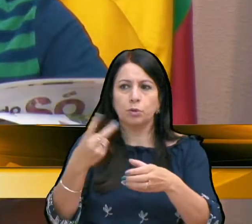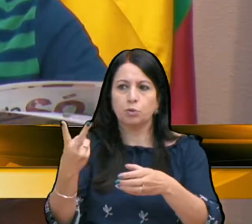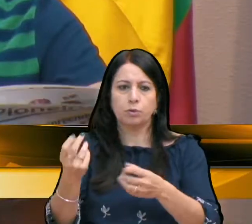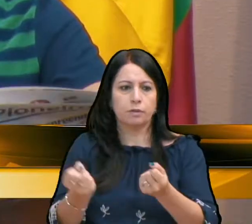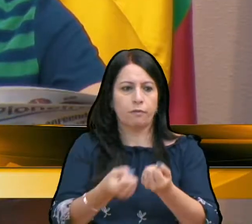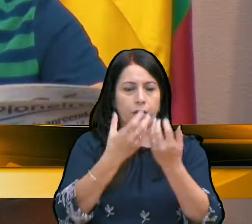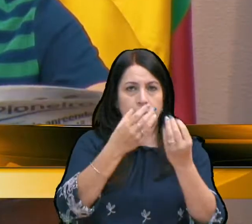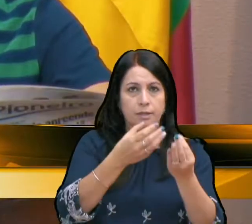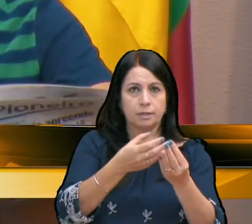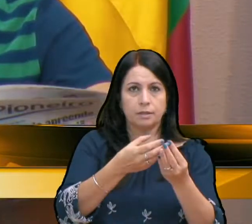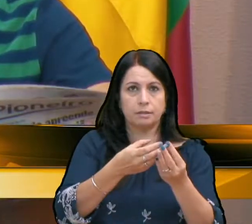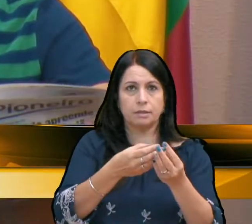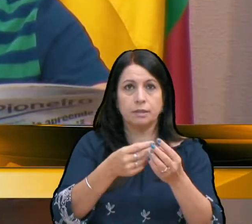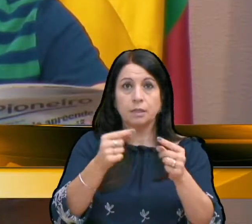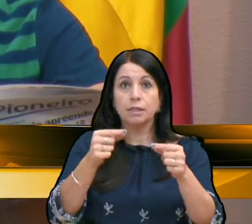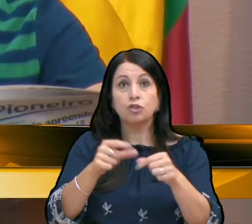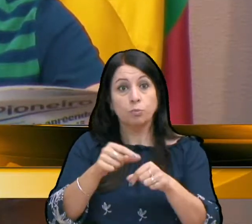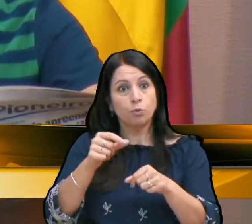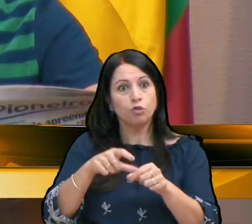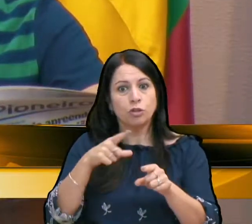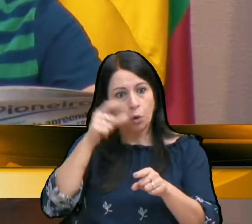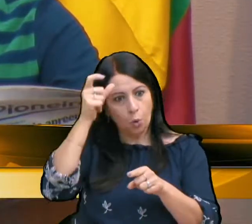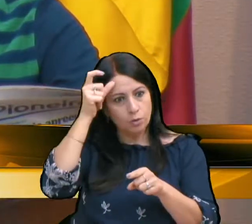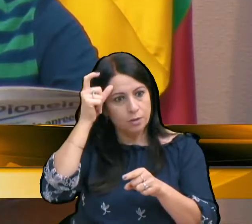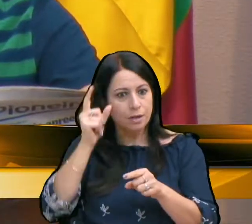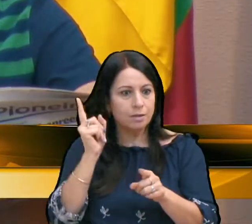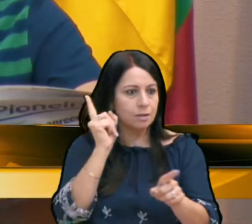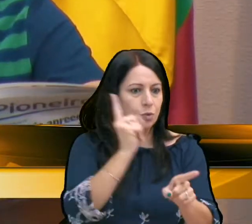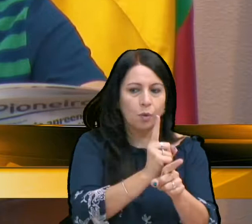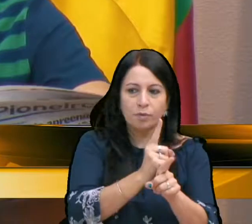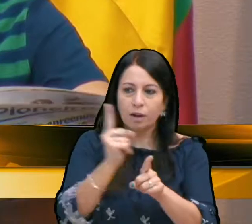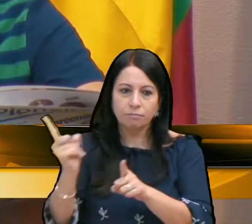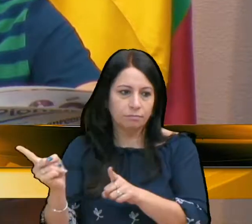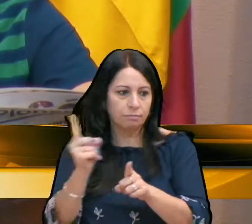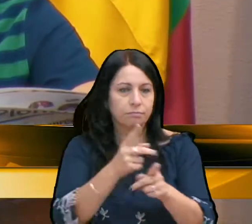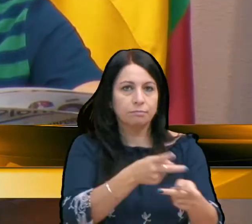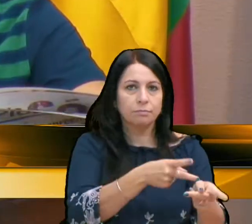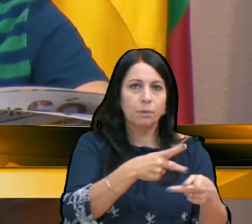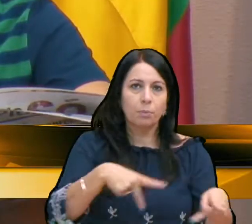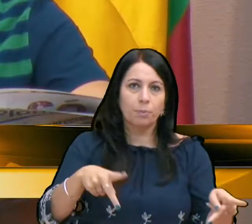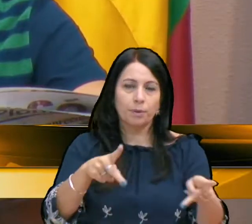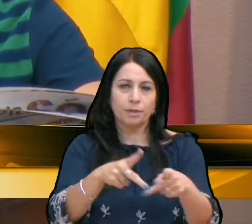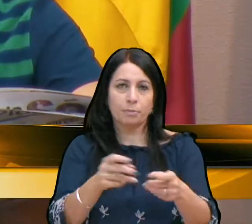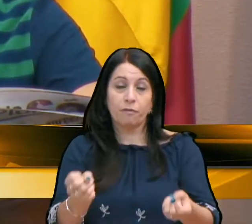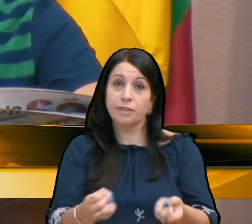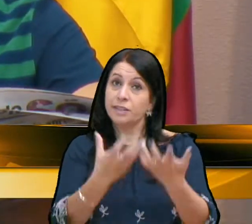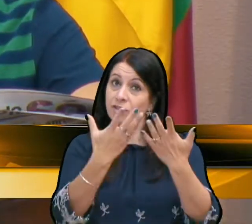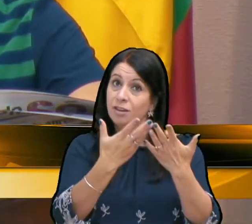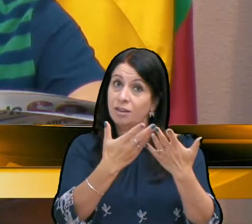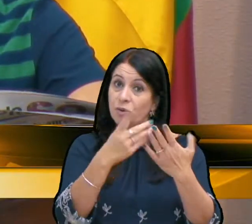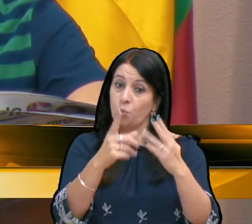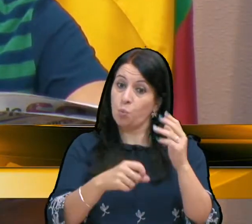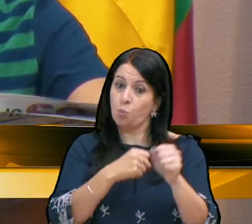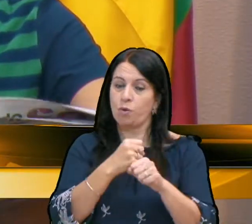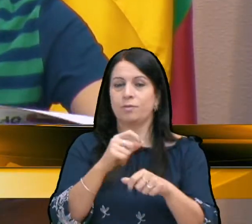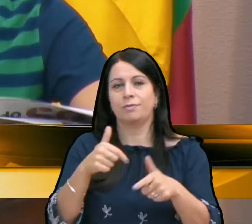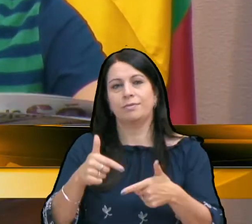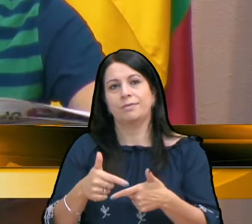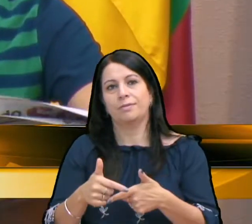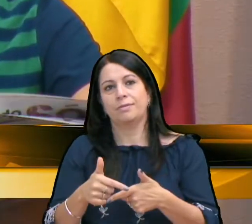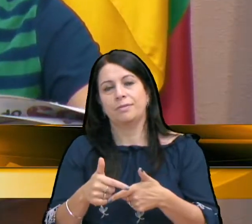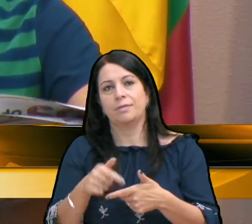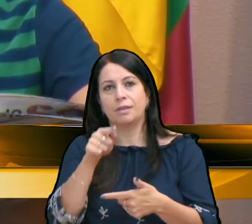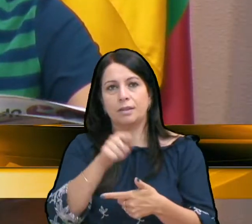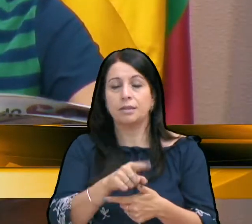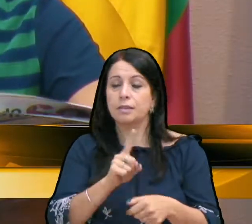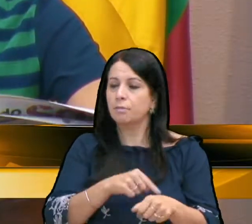festas se coincidem no calendário, se encontravam e convidavam a população para celebrar depois de um ano de trabalho.